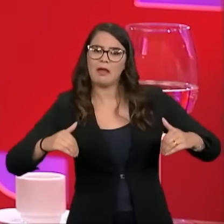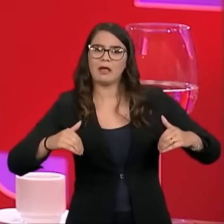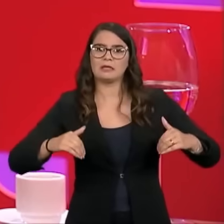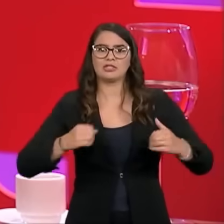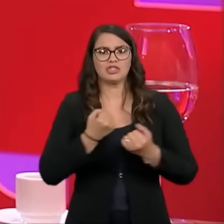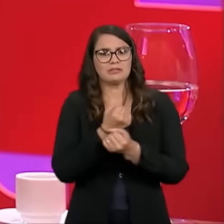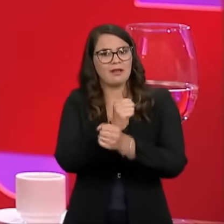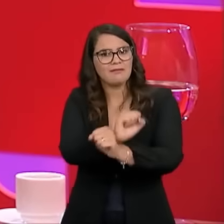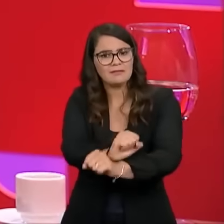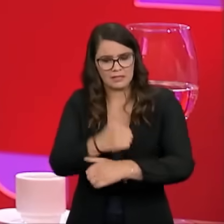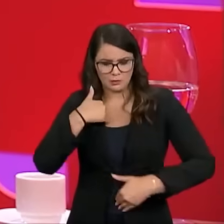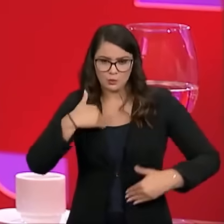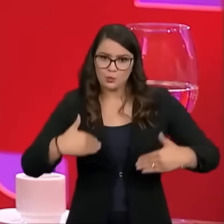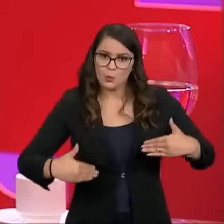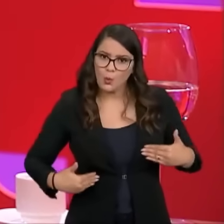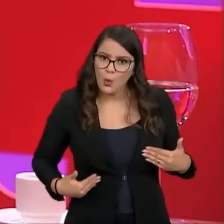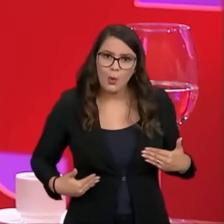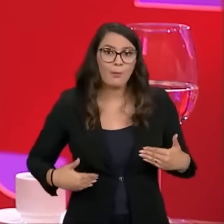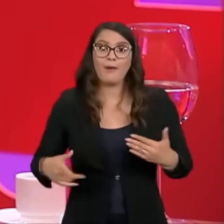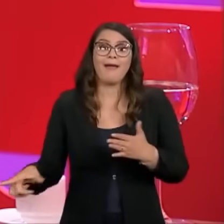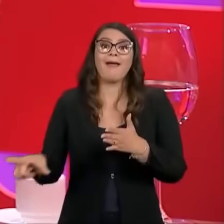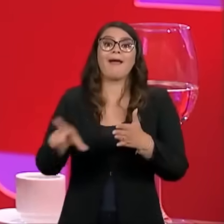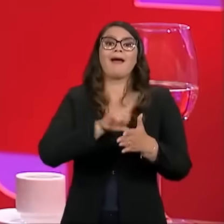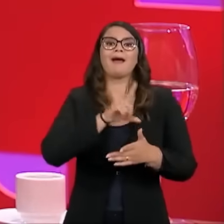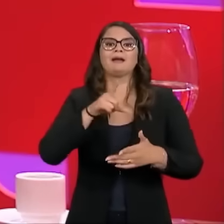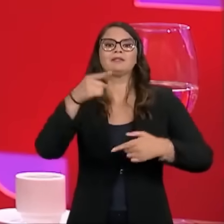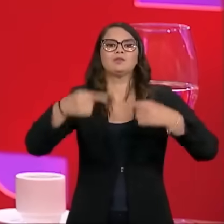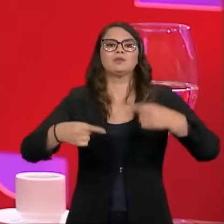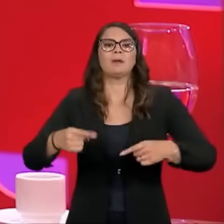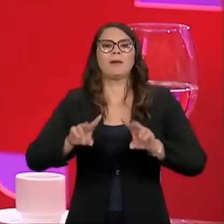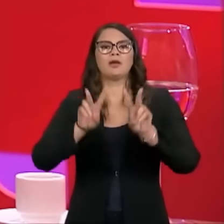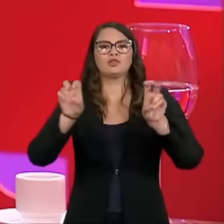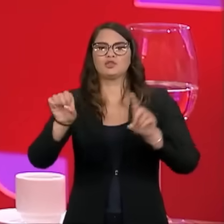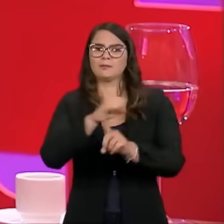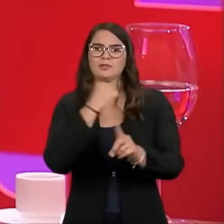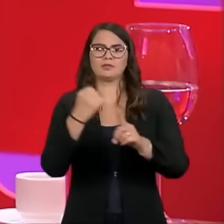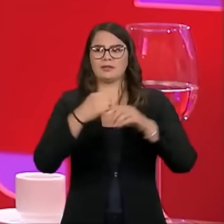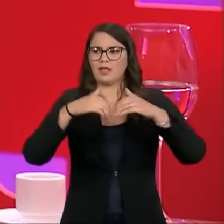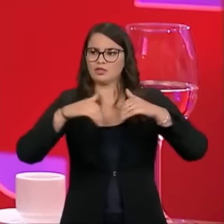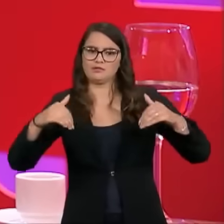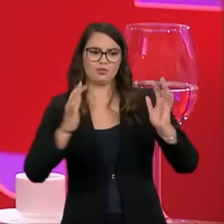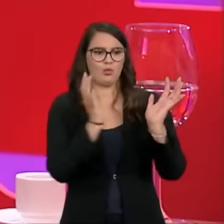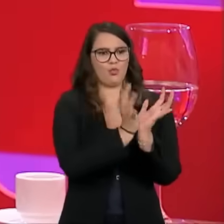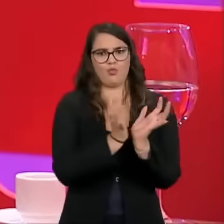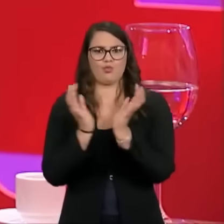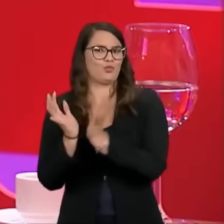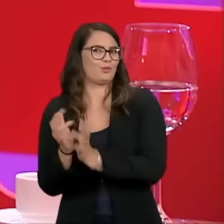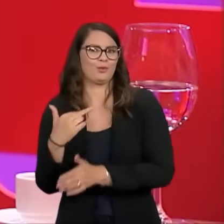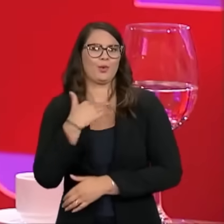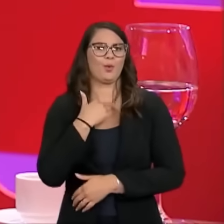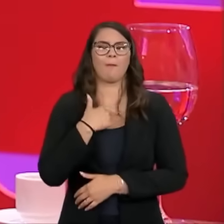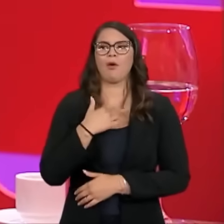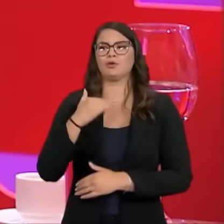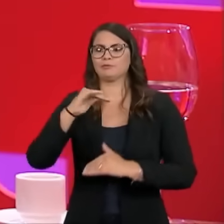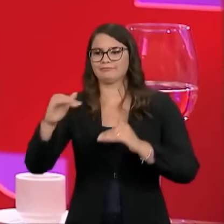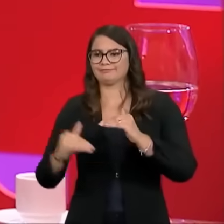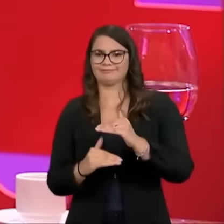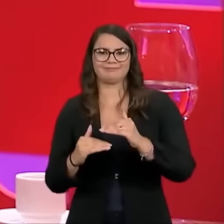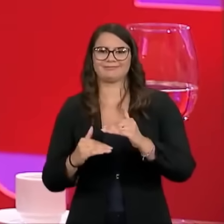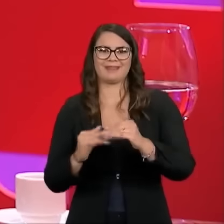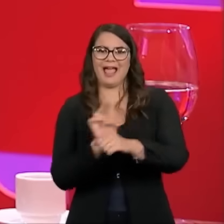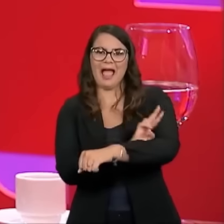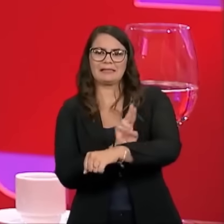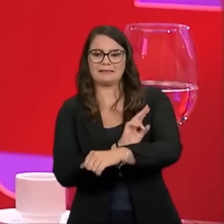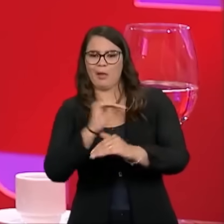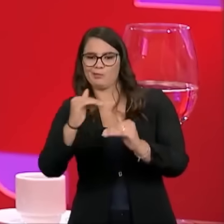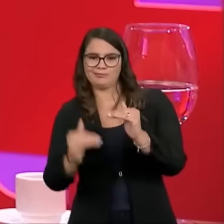escravização do corpo ele antecede o debate da divisão da sociedade como uma classe eu não posso secundarizada a questão racial eu não posso